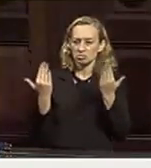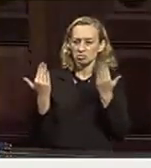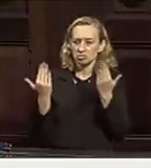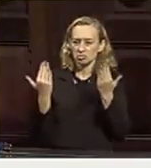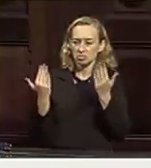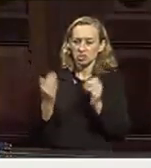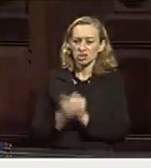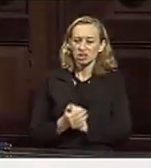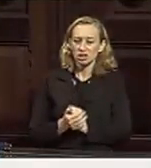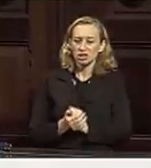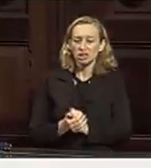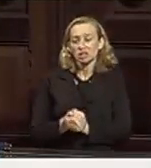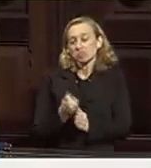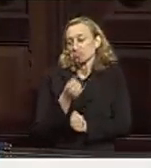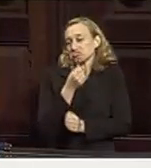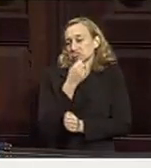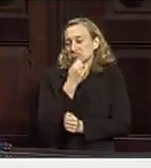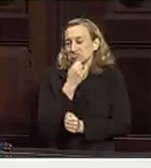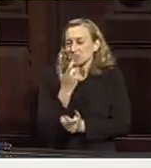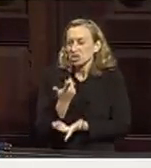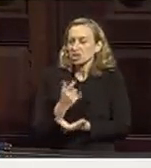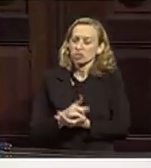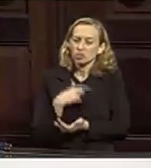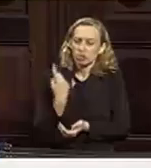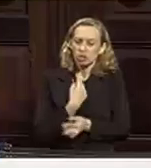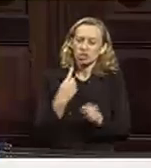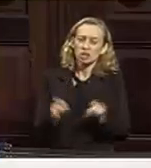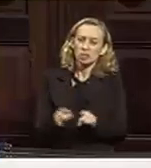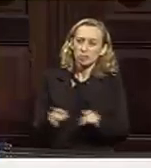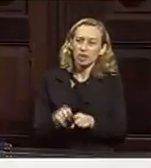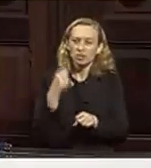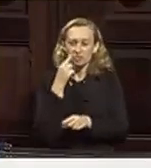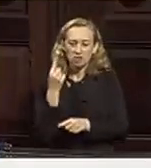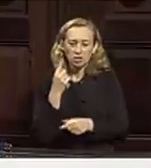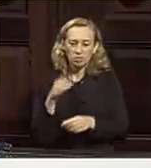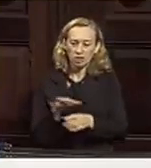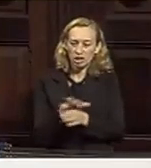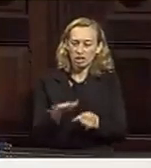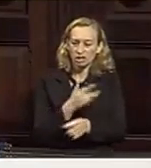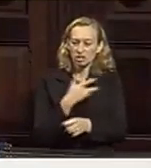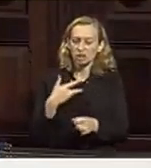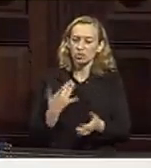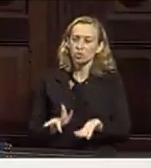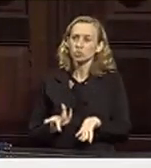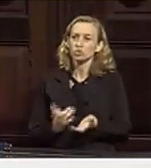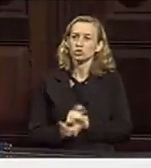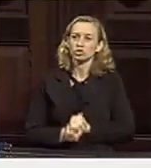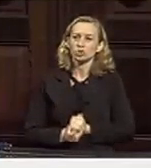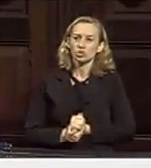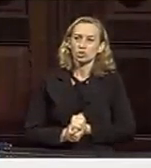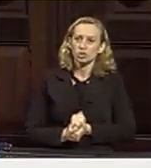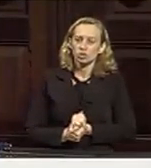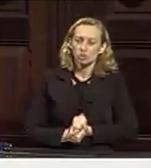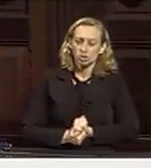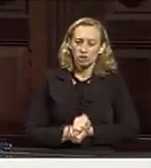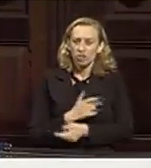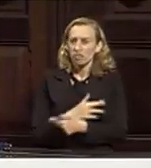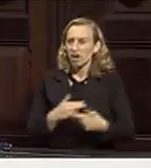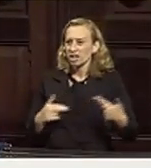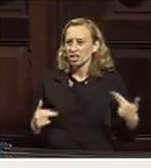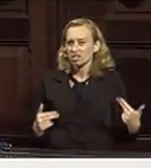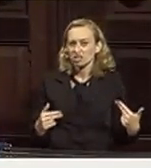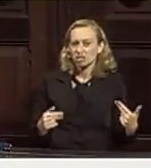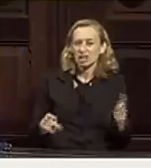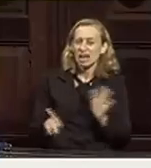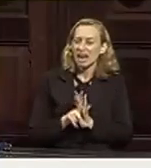uma coisa muito, muito triste. Nós também vemos na área da saúde do trabalhador, onde aprovamos tantas leis